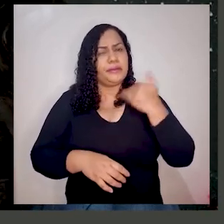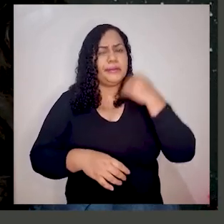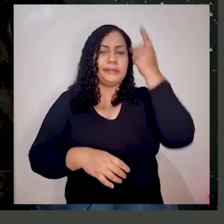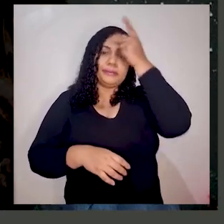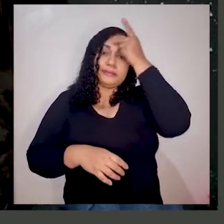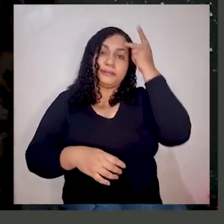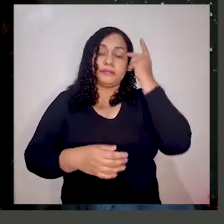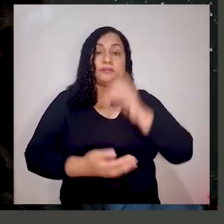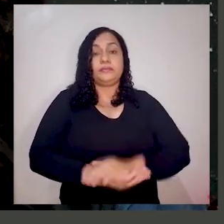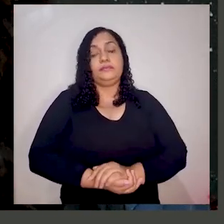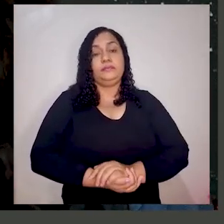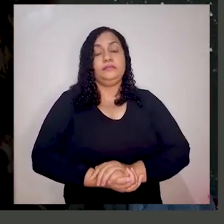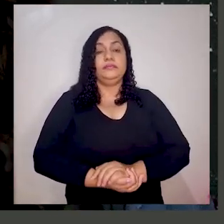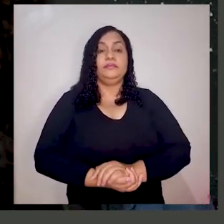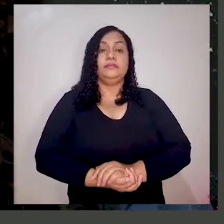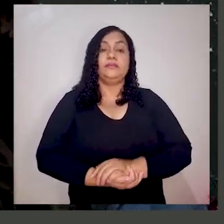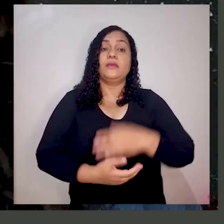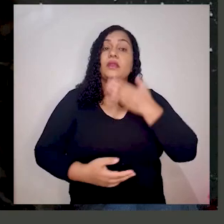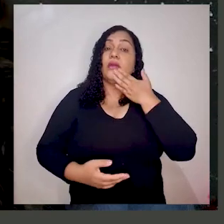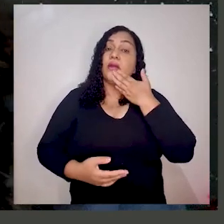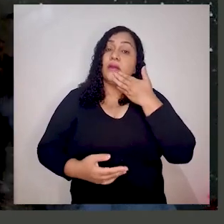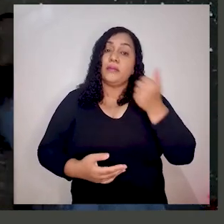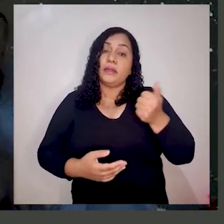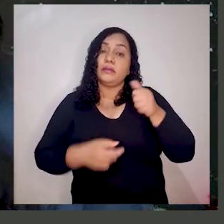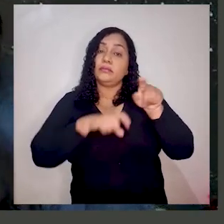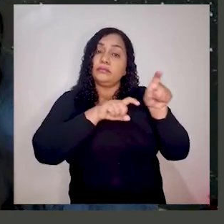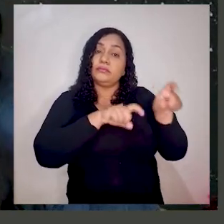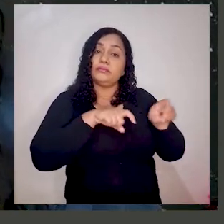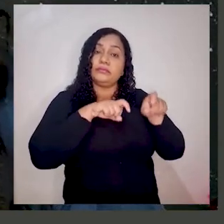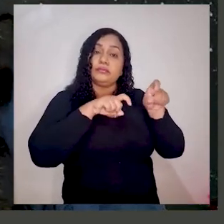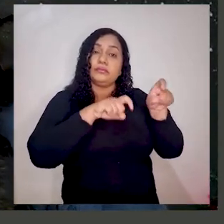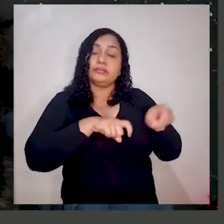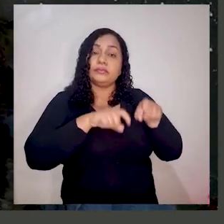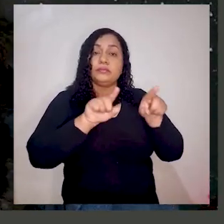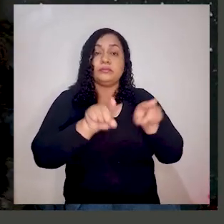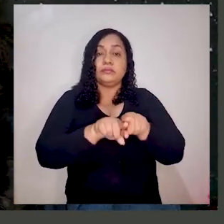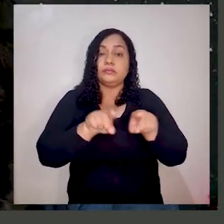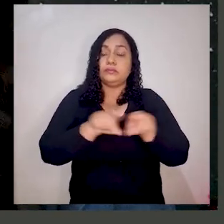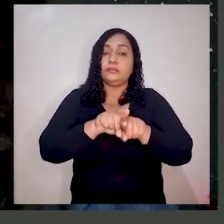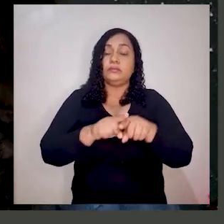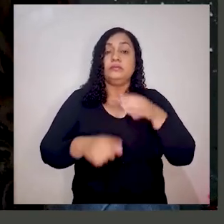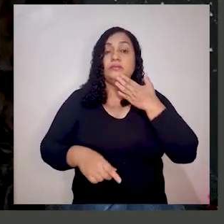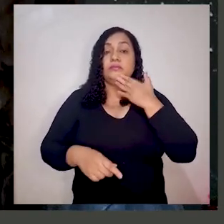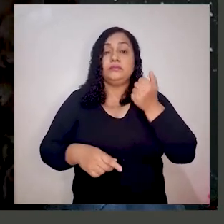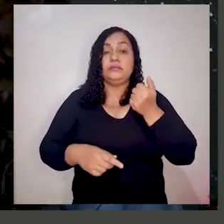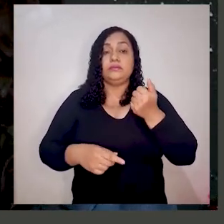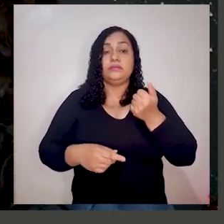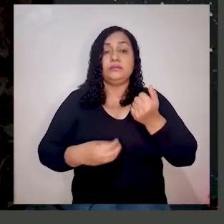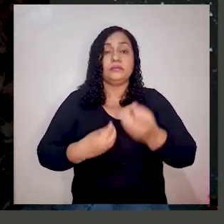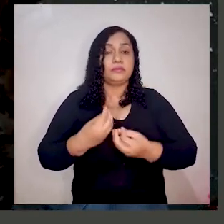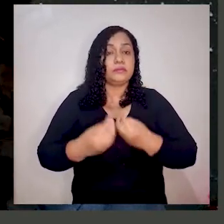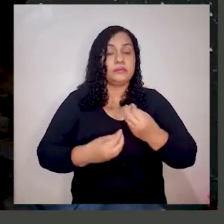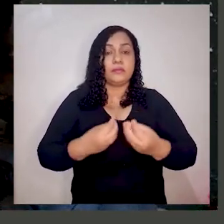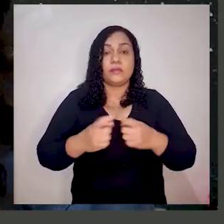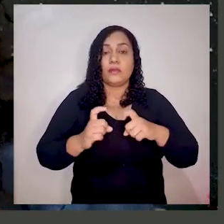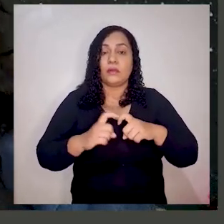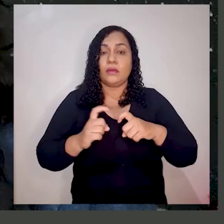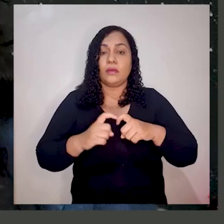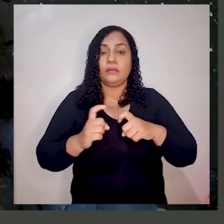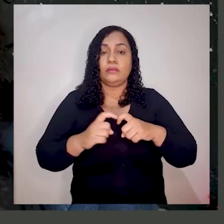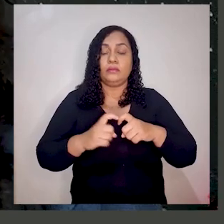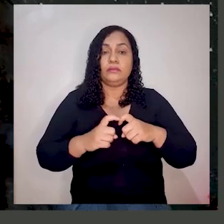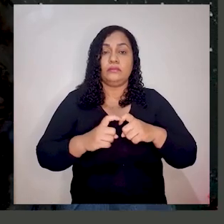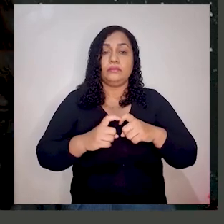outras. Então esses dois fatores, né? O melhoramento da agricultura e o melhoramento das técnicas, né?